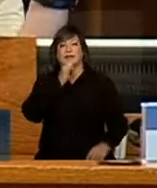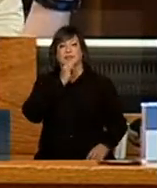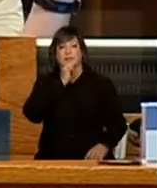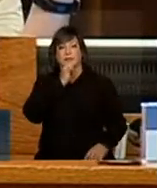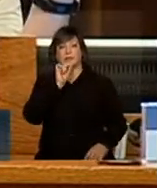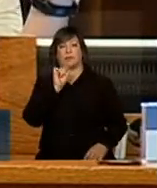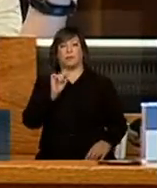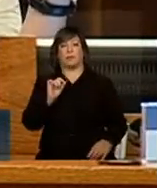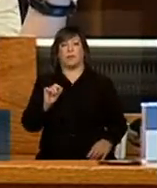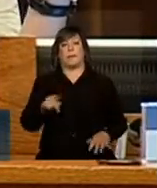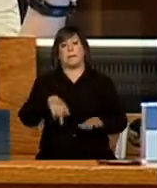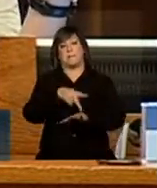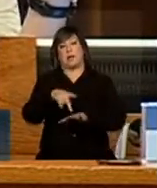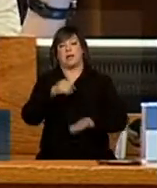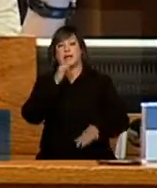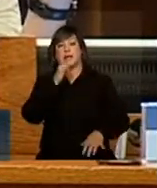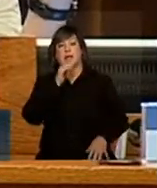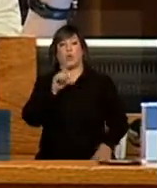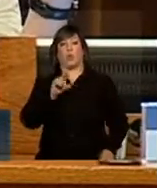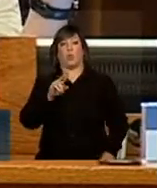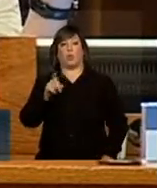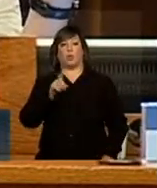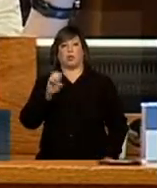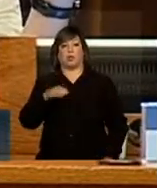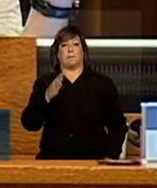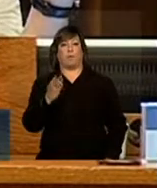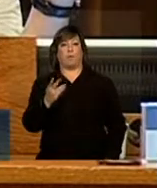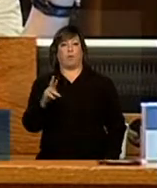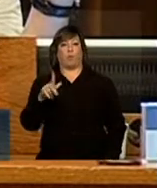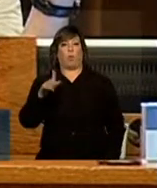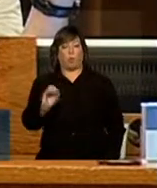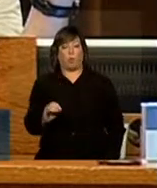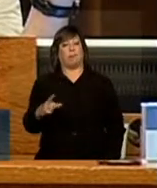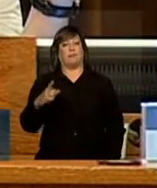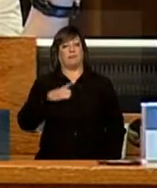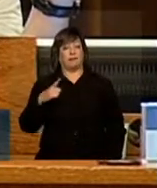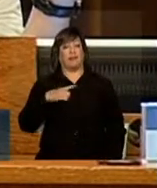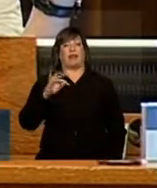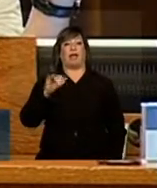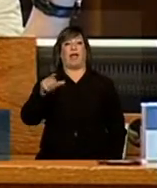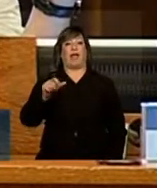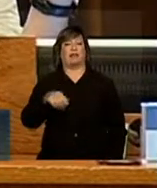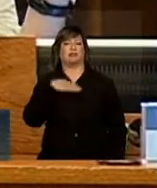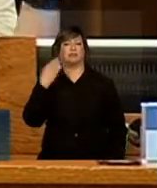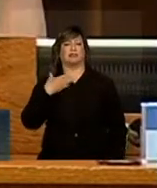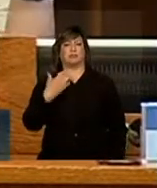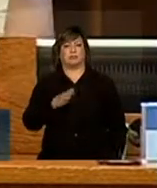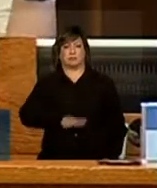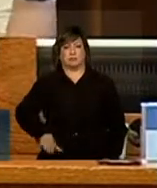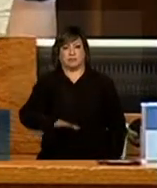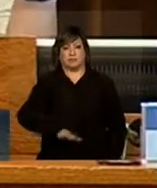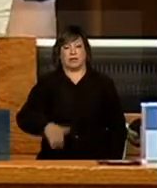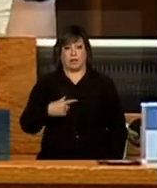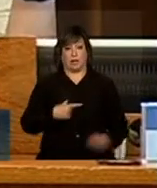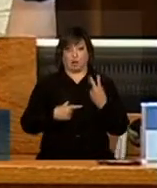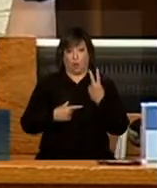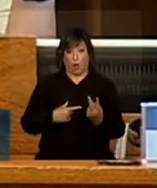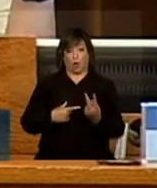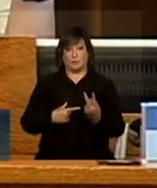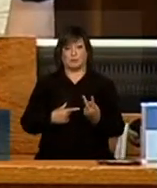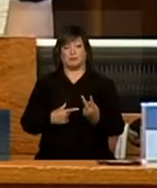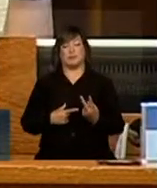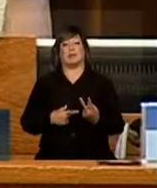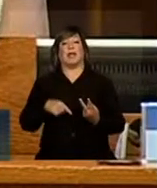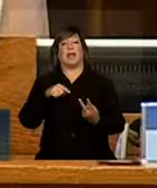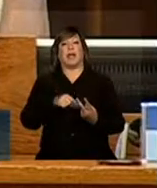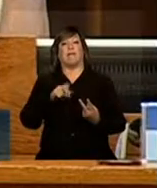que países como Luxemburgo, que tem a taxa de mortalidade na infância em 2,